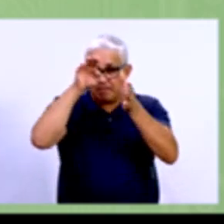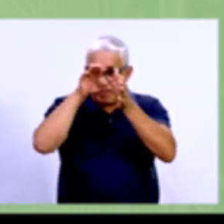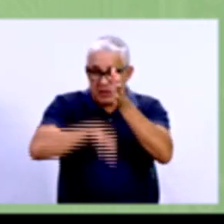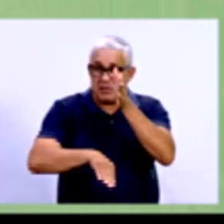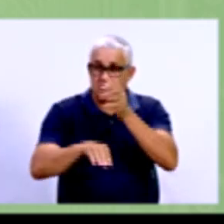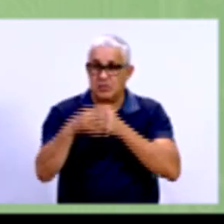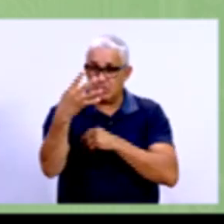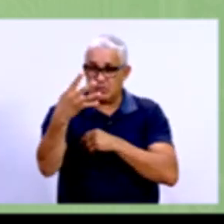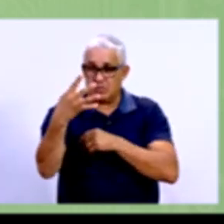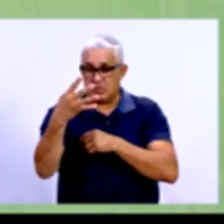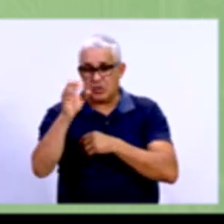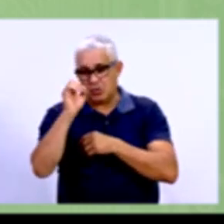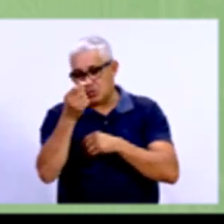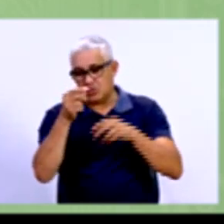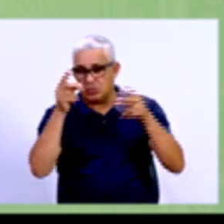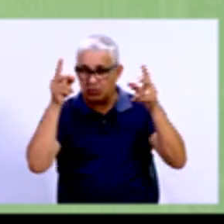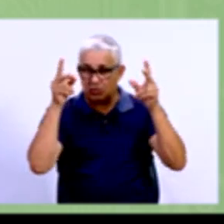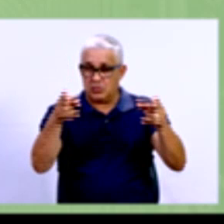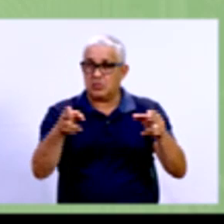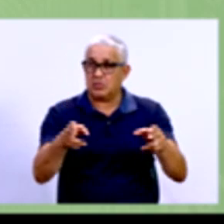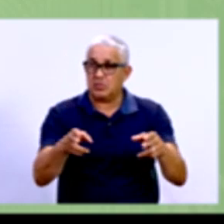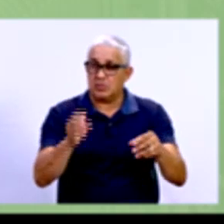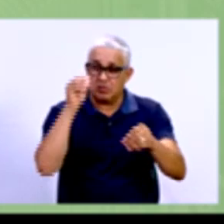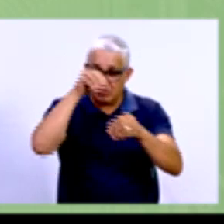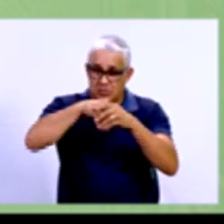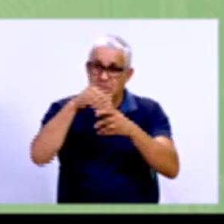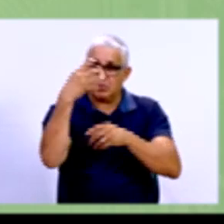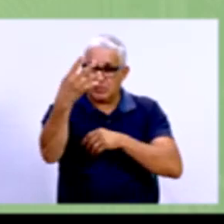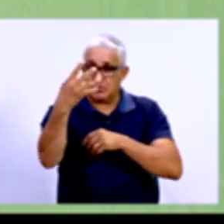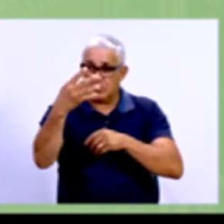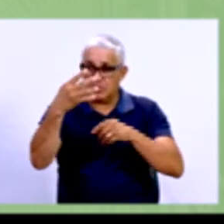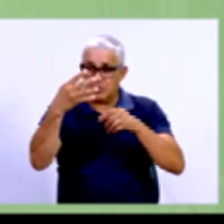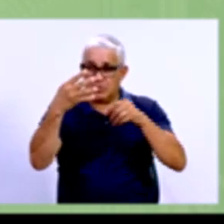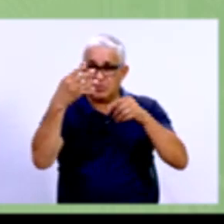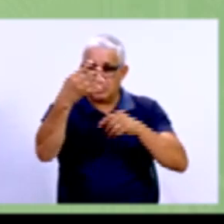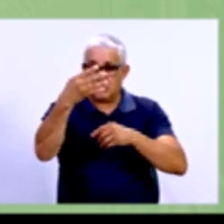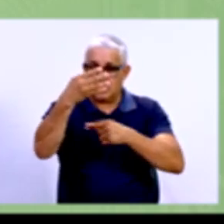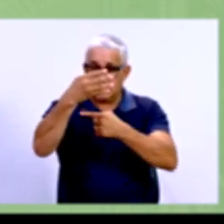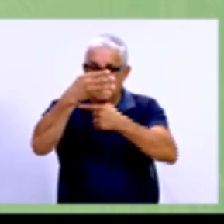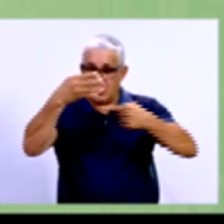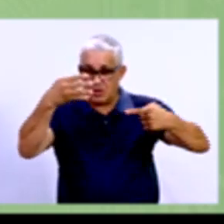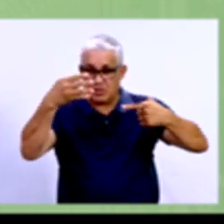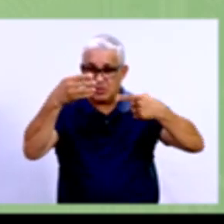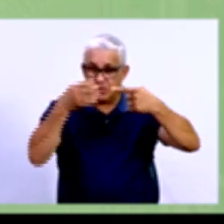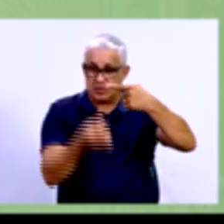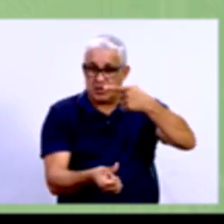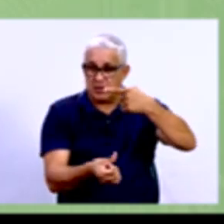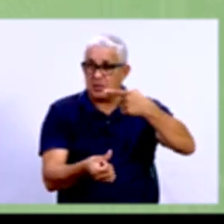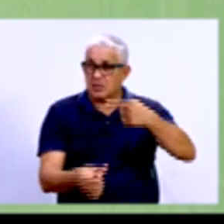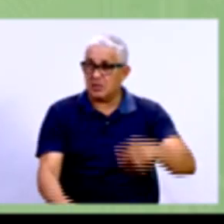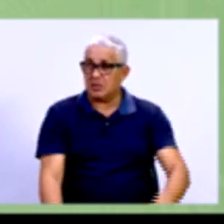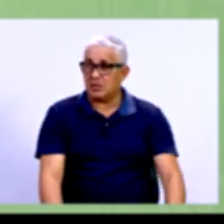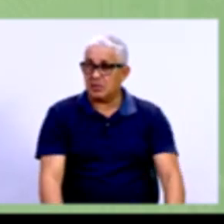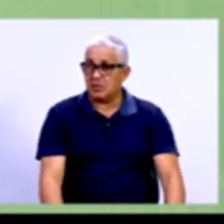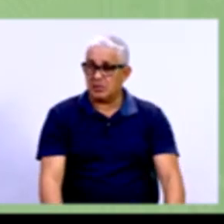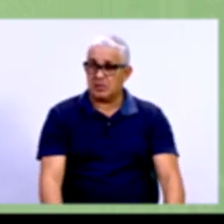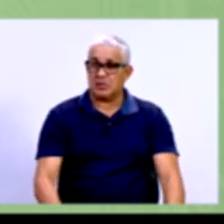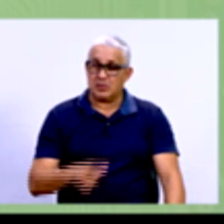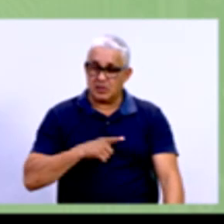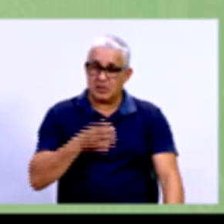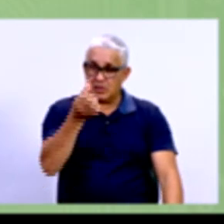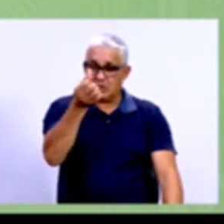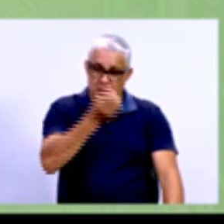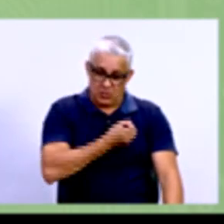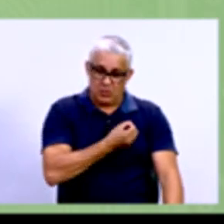como é menor ou igual, a gente coloca o 4, então vai ficar 4 sobre 6. Ressaltando porque no nosso dado tem 6 números,